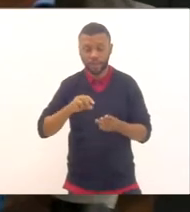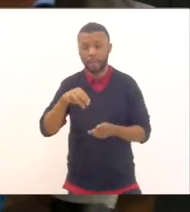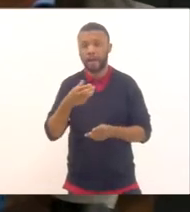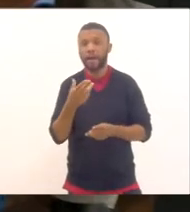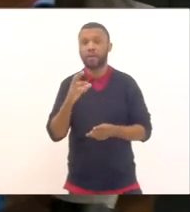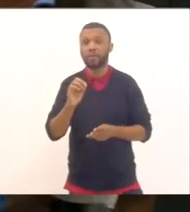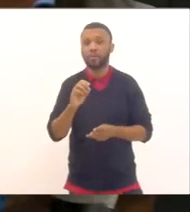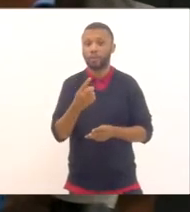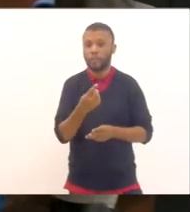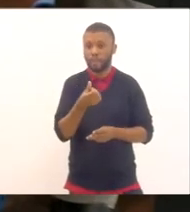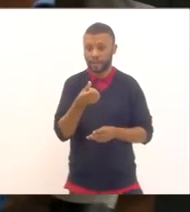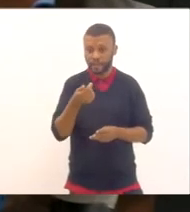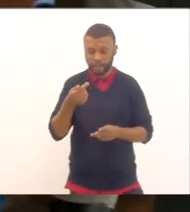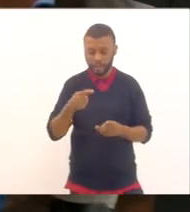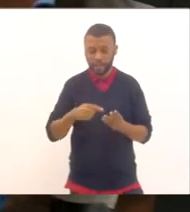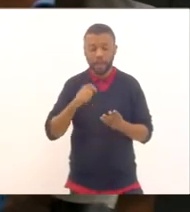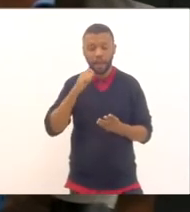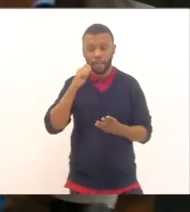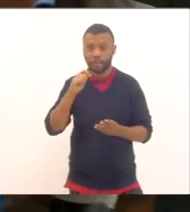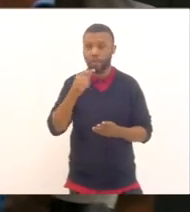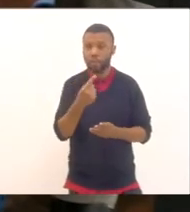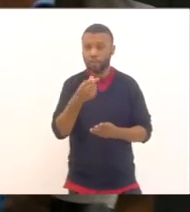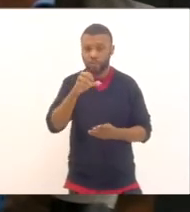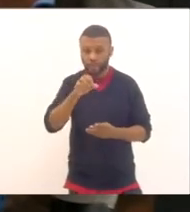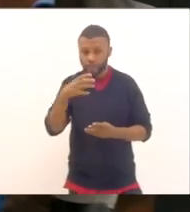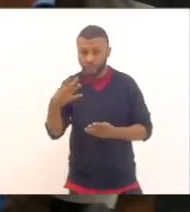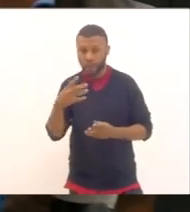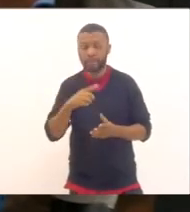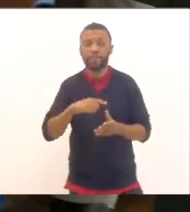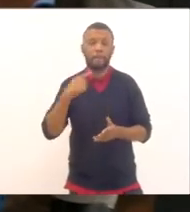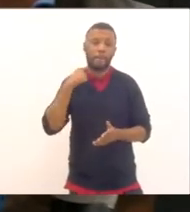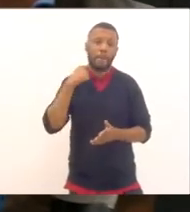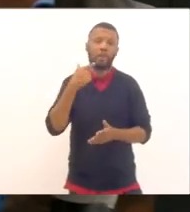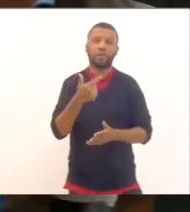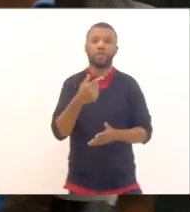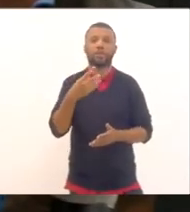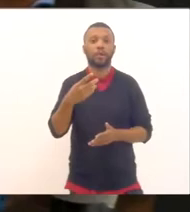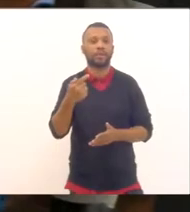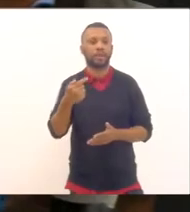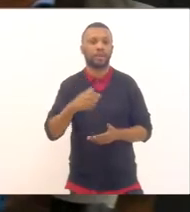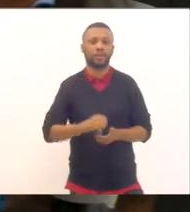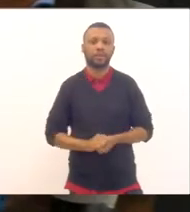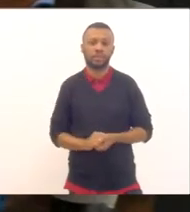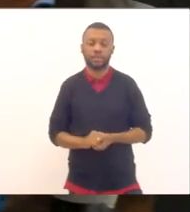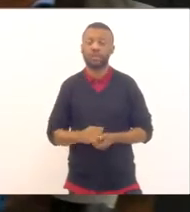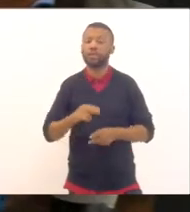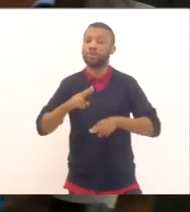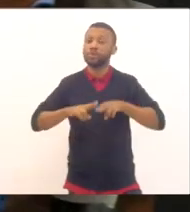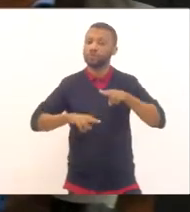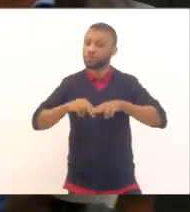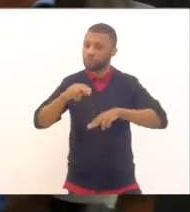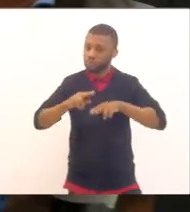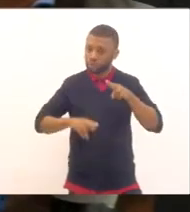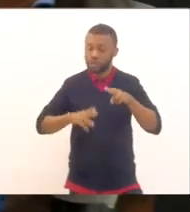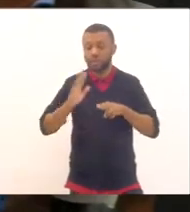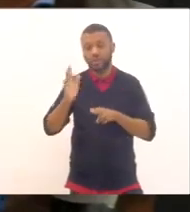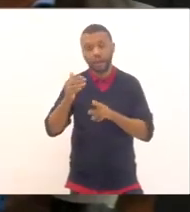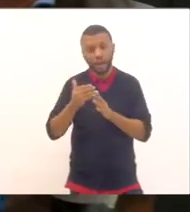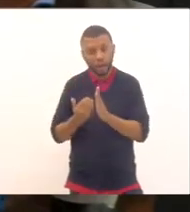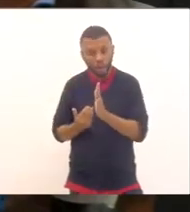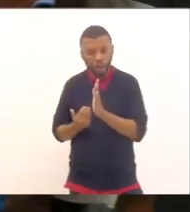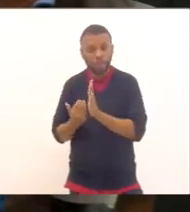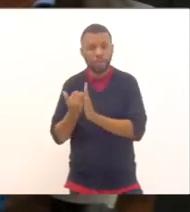167 Abril 194 Maio 247 e junho já em vigor